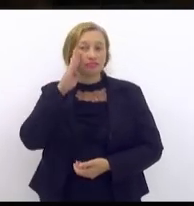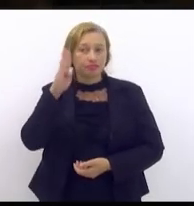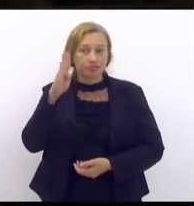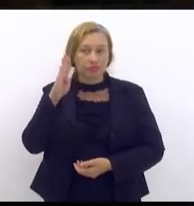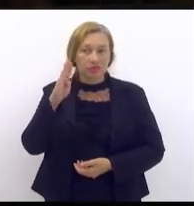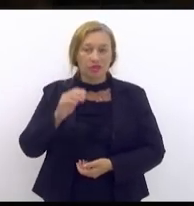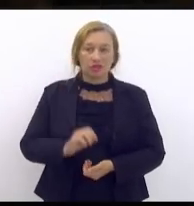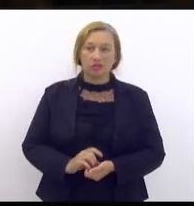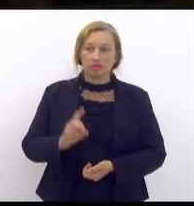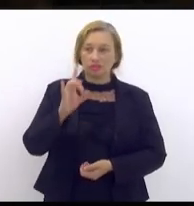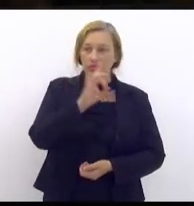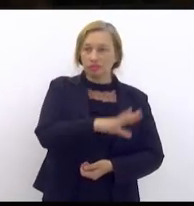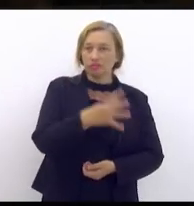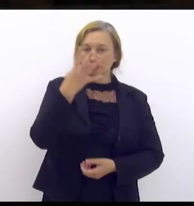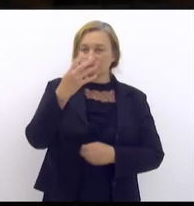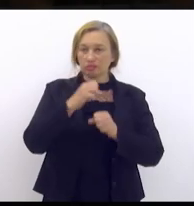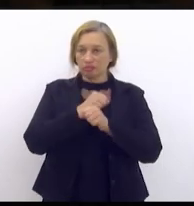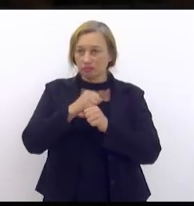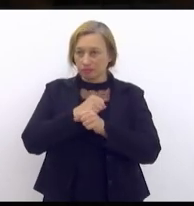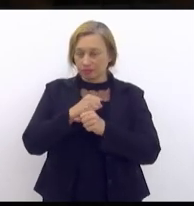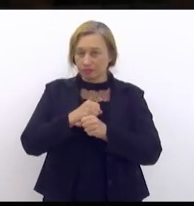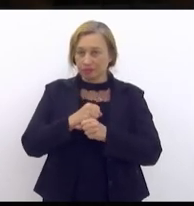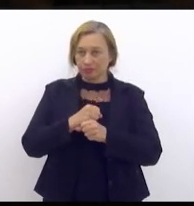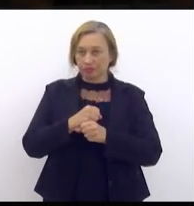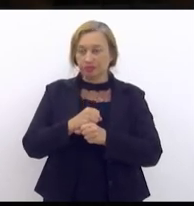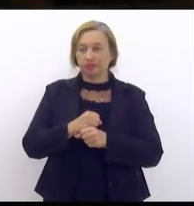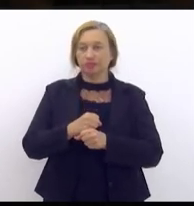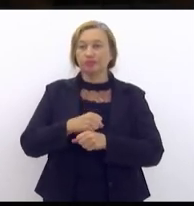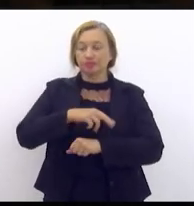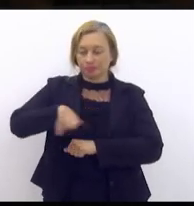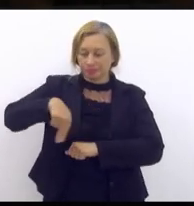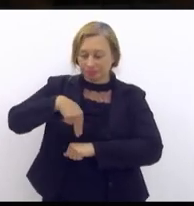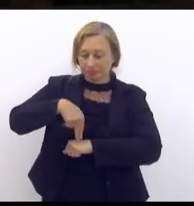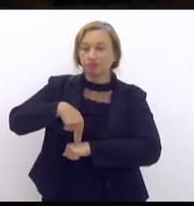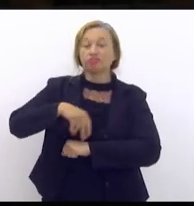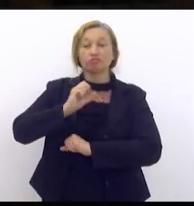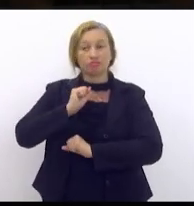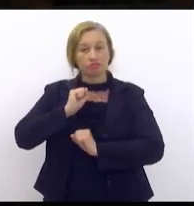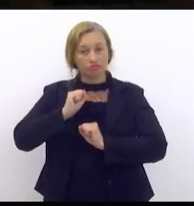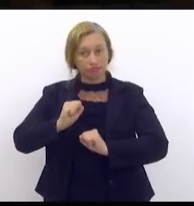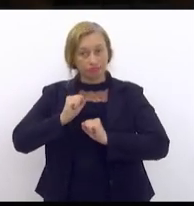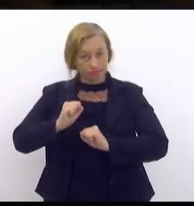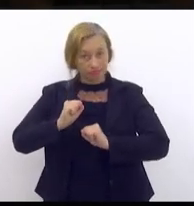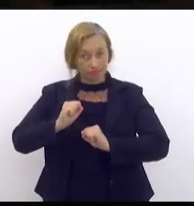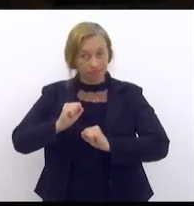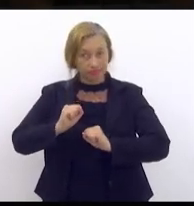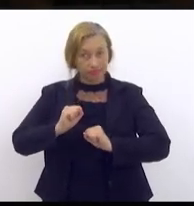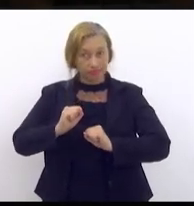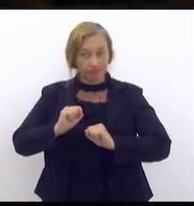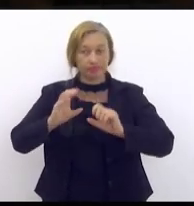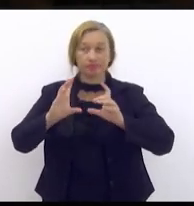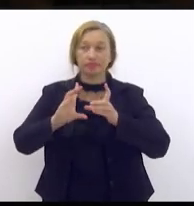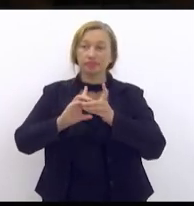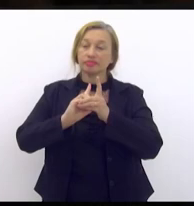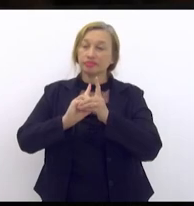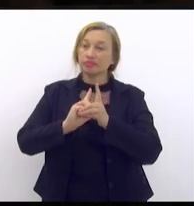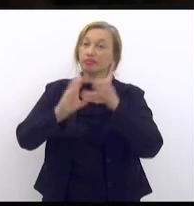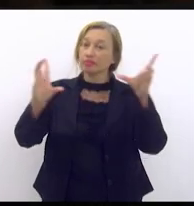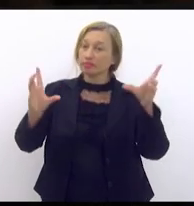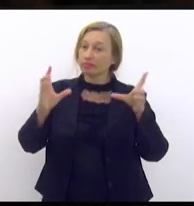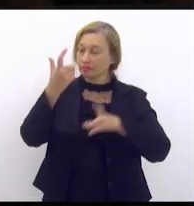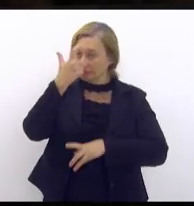principalmente dos últimos 4 anos da União, pudessem se intitular democratas